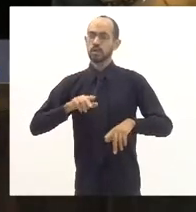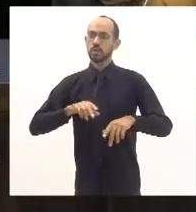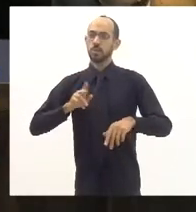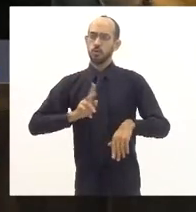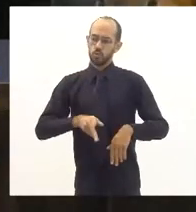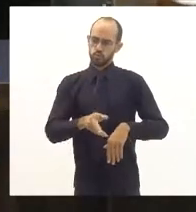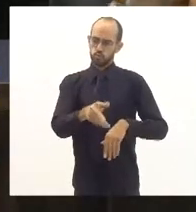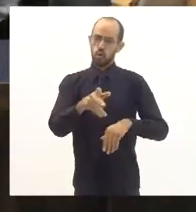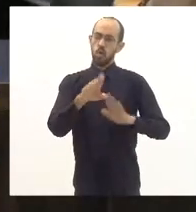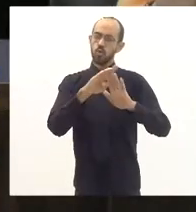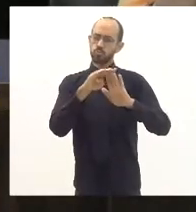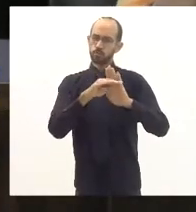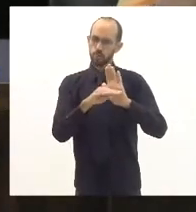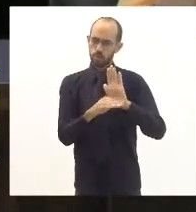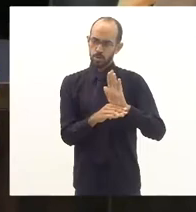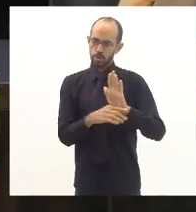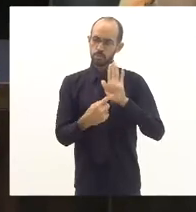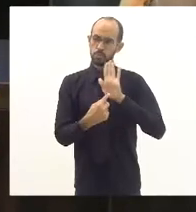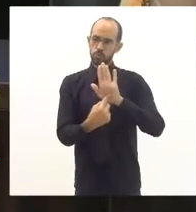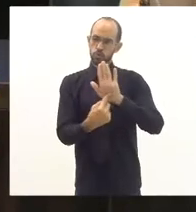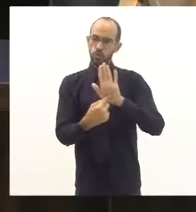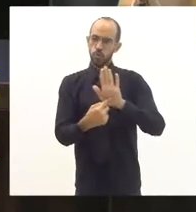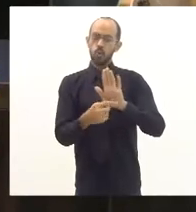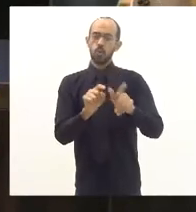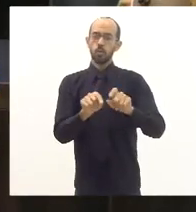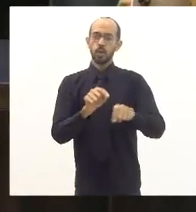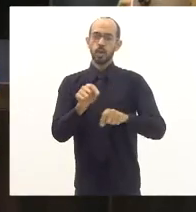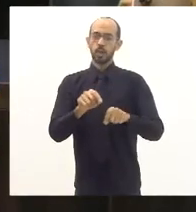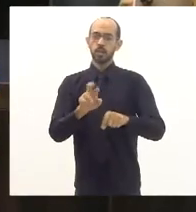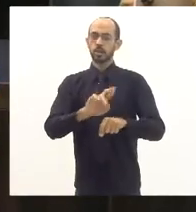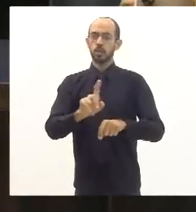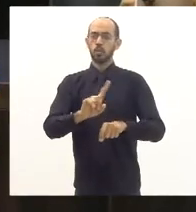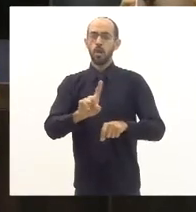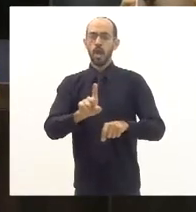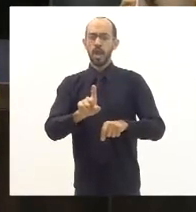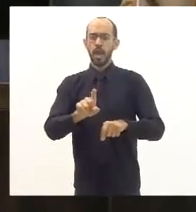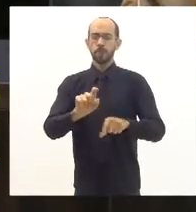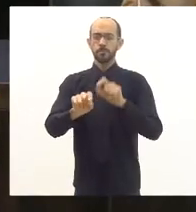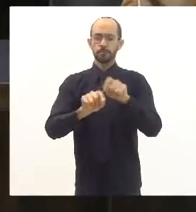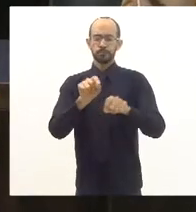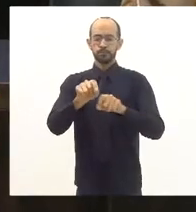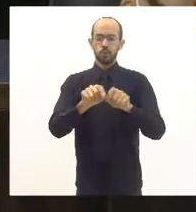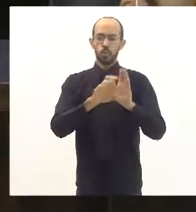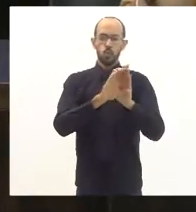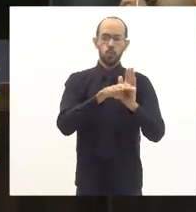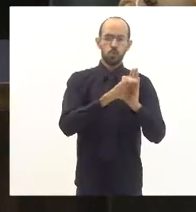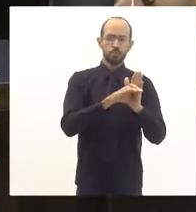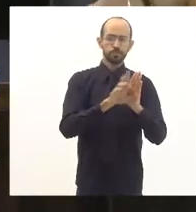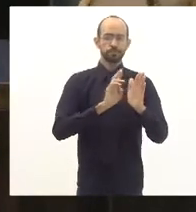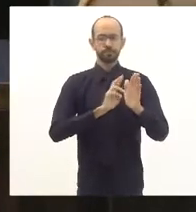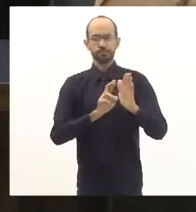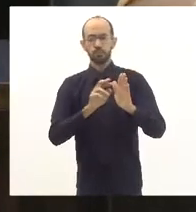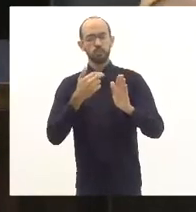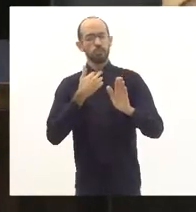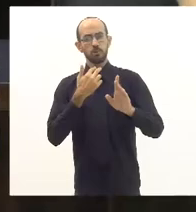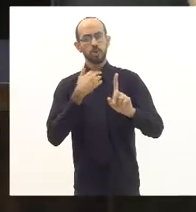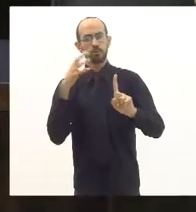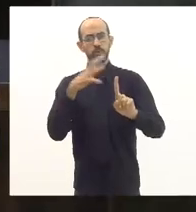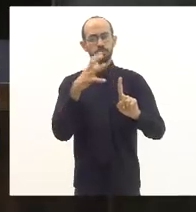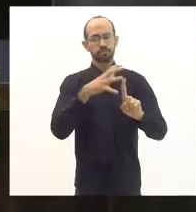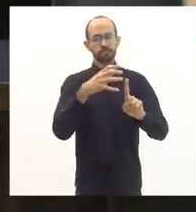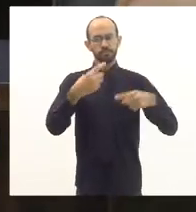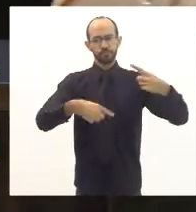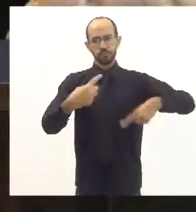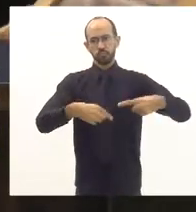e mostrou que não obrigatoriamente uma concepção religiosa deve influenciar numa política